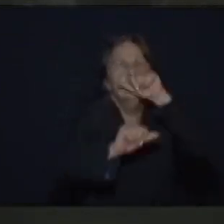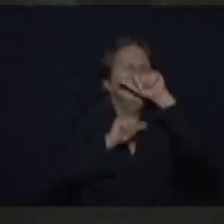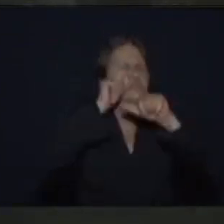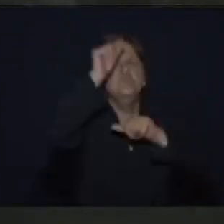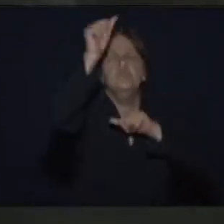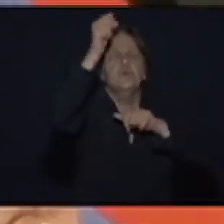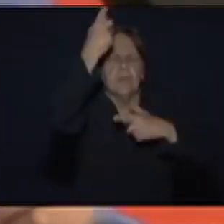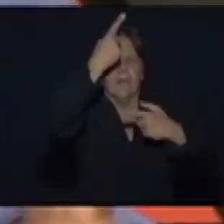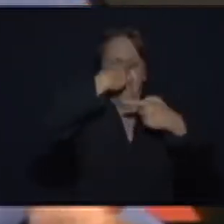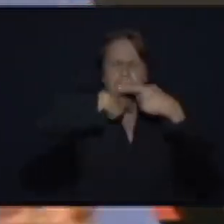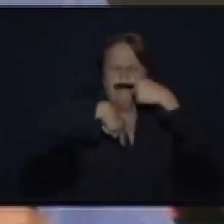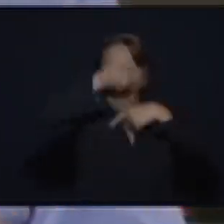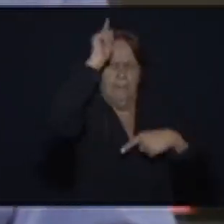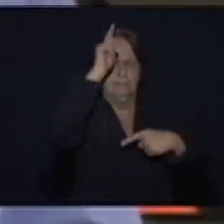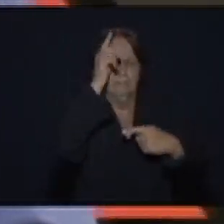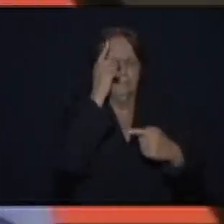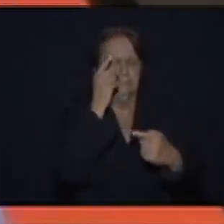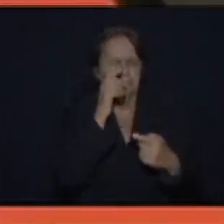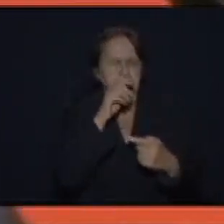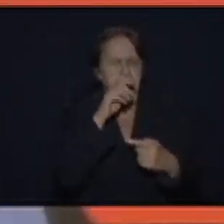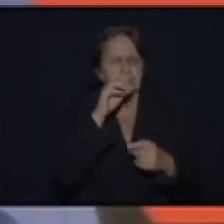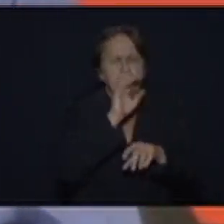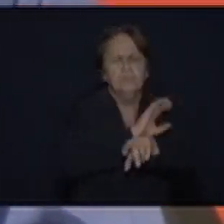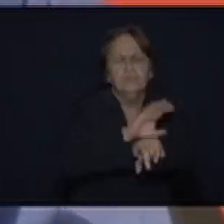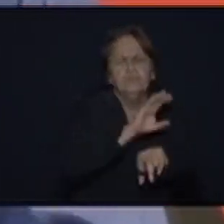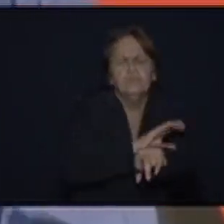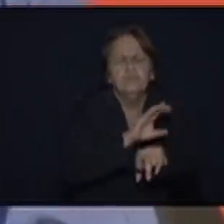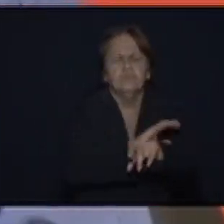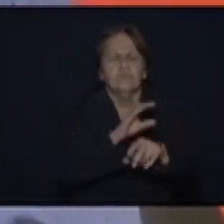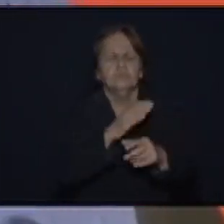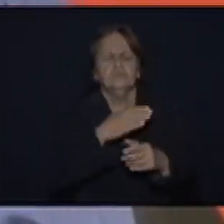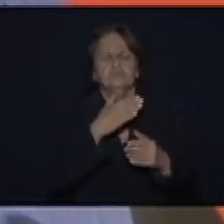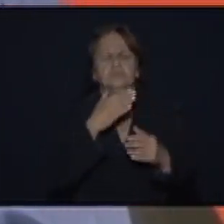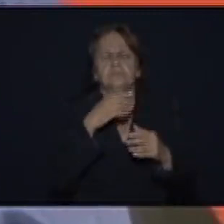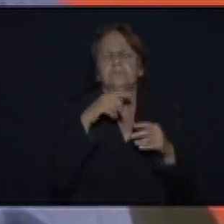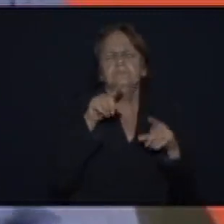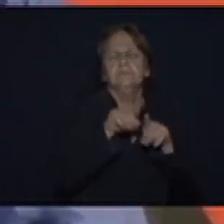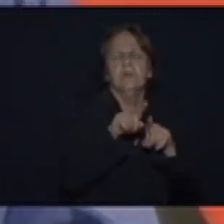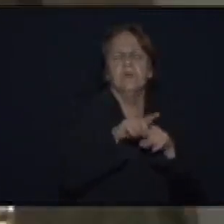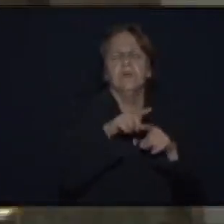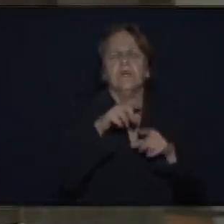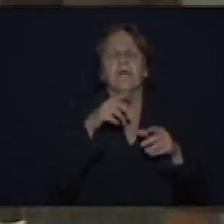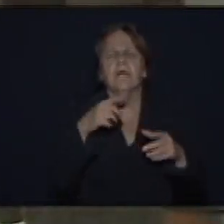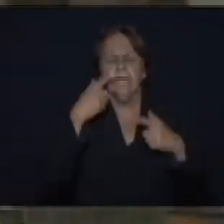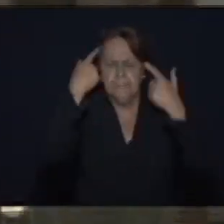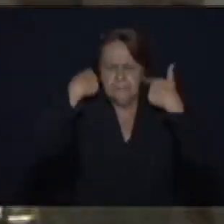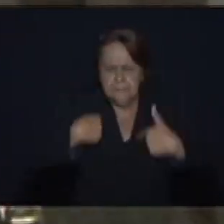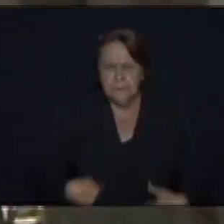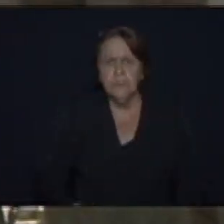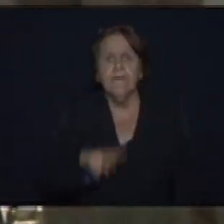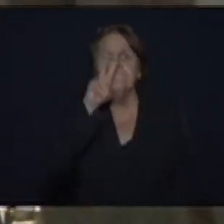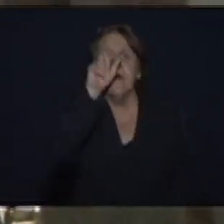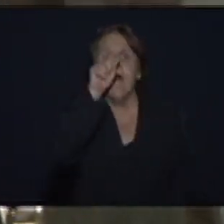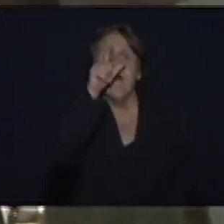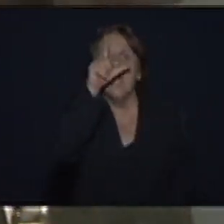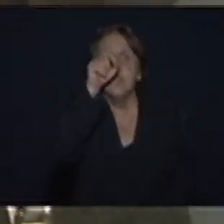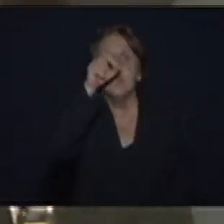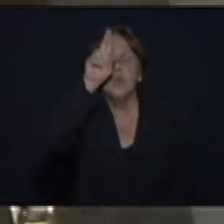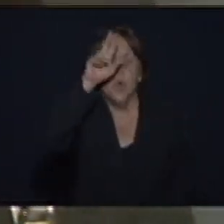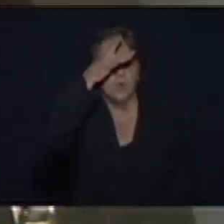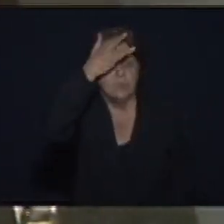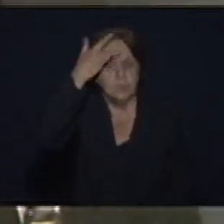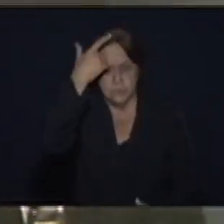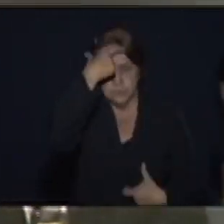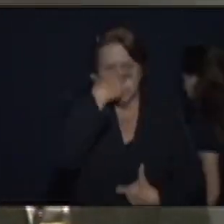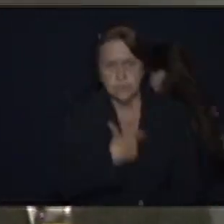uma mudança de crença e de atitude de valor essa é difícil Oi e o